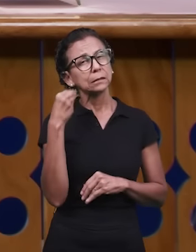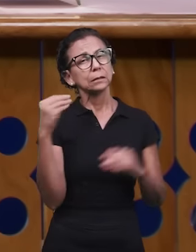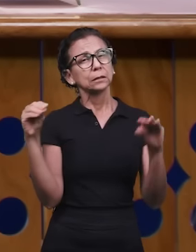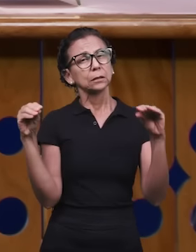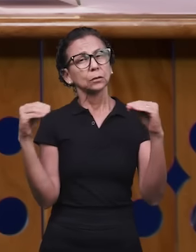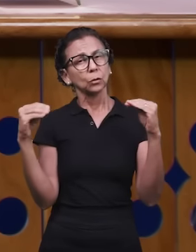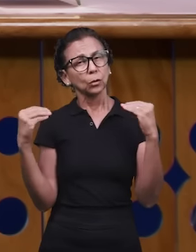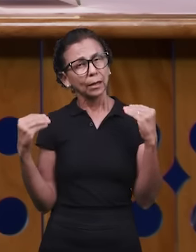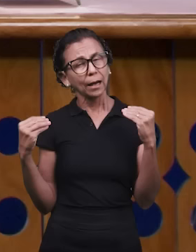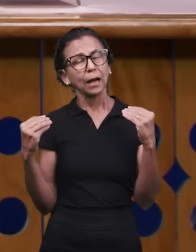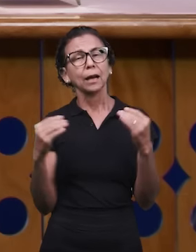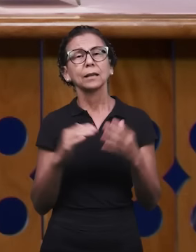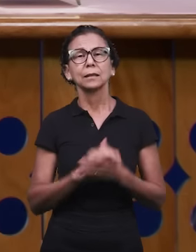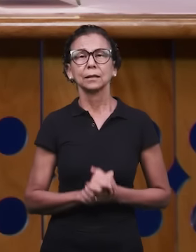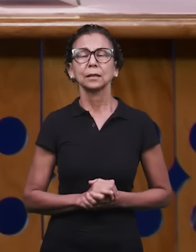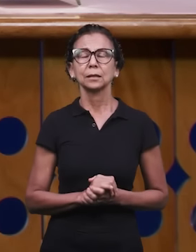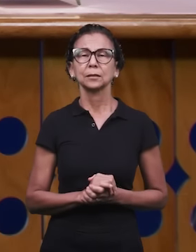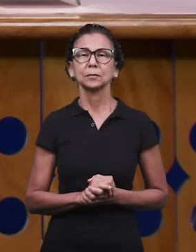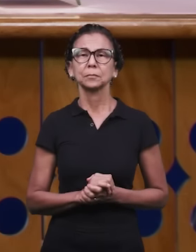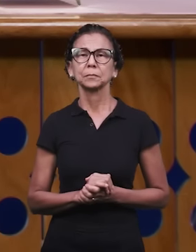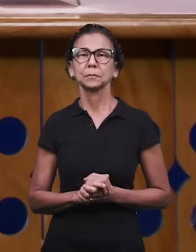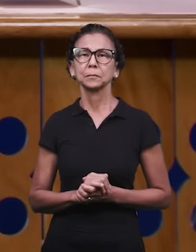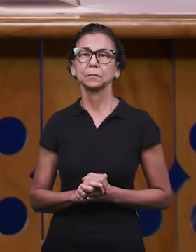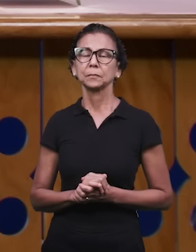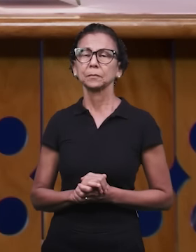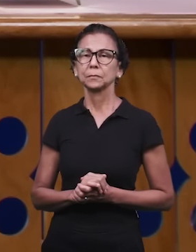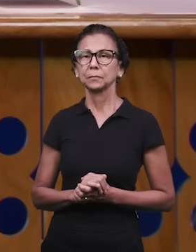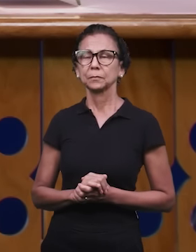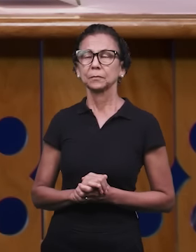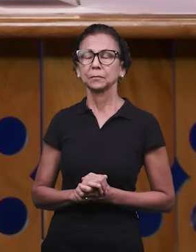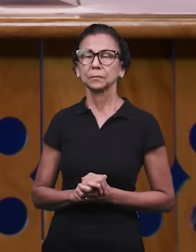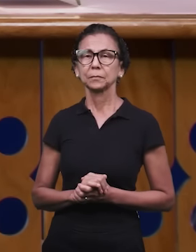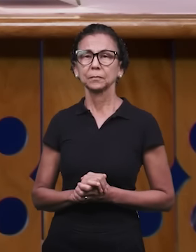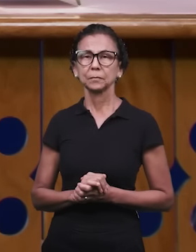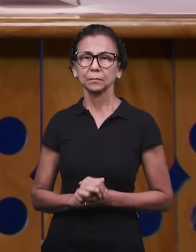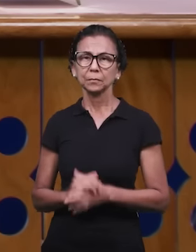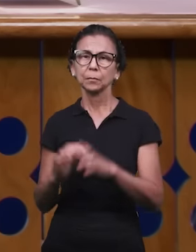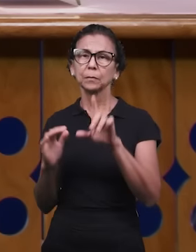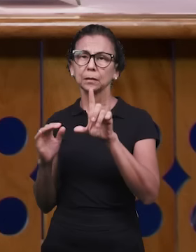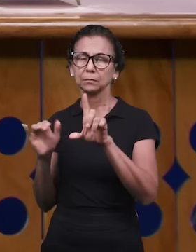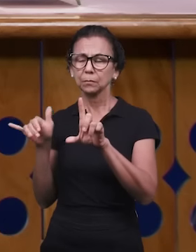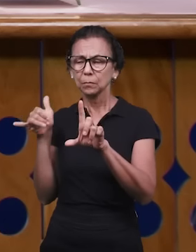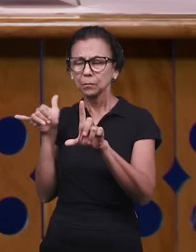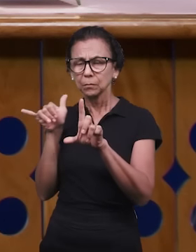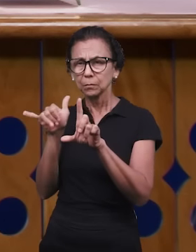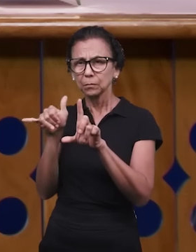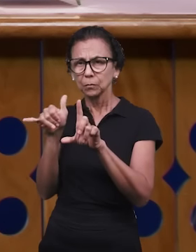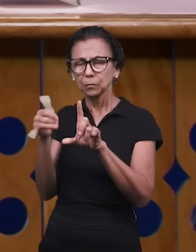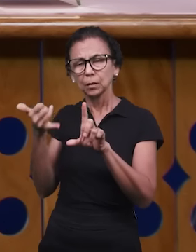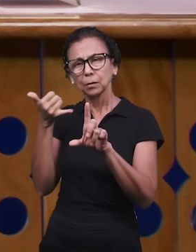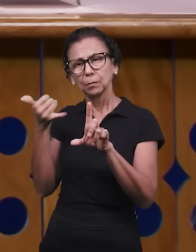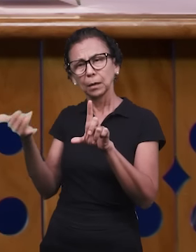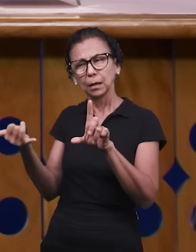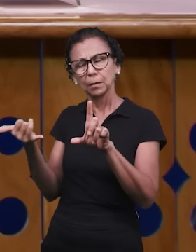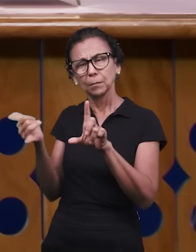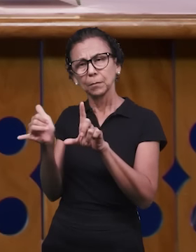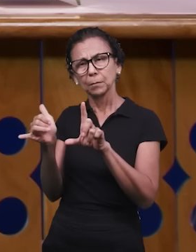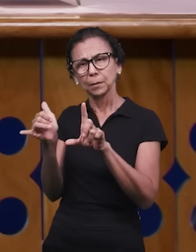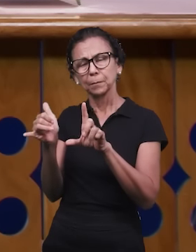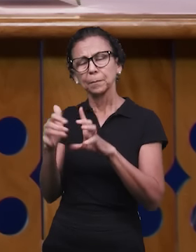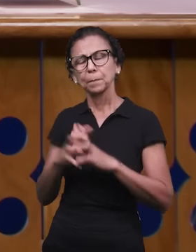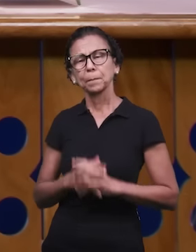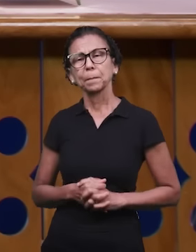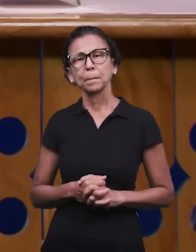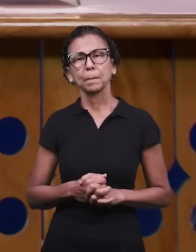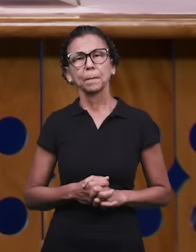com o Senhor, aproxime seu celular, a câmera do seu celular para esse QR Code e passe a